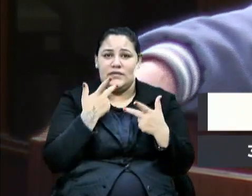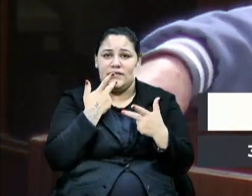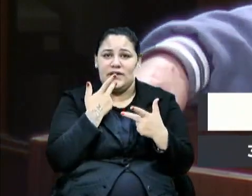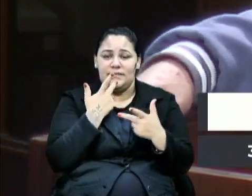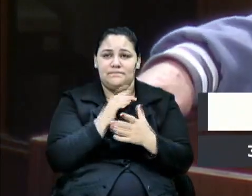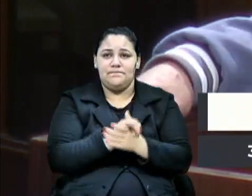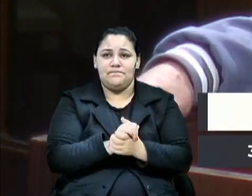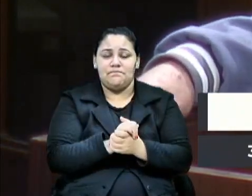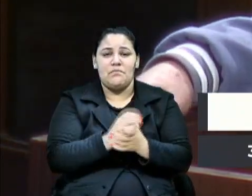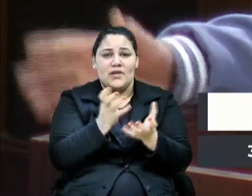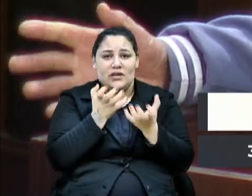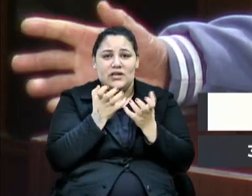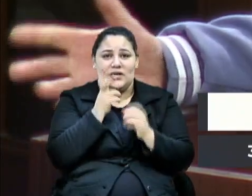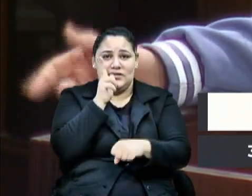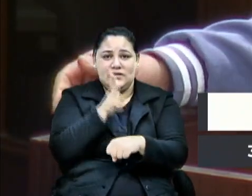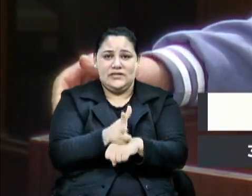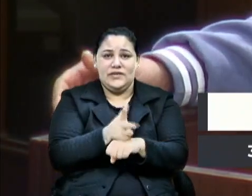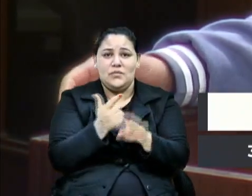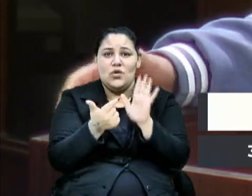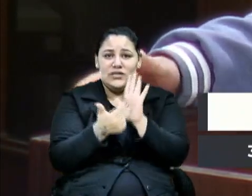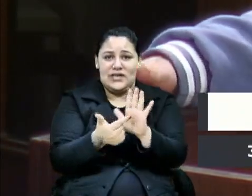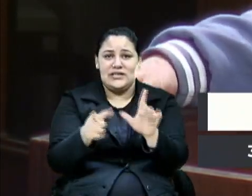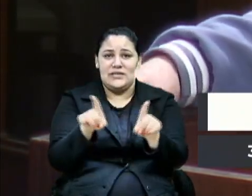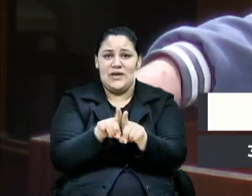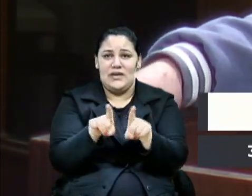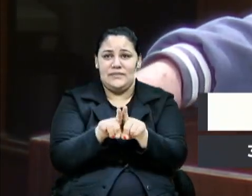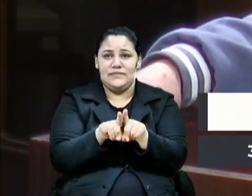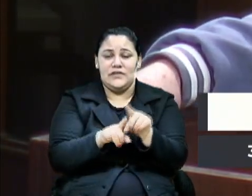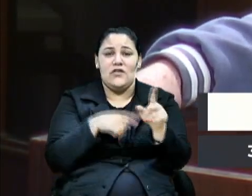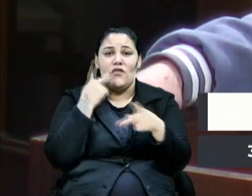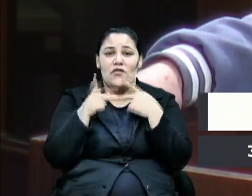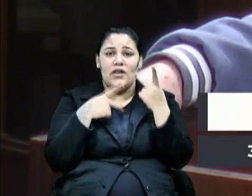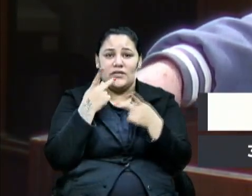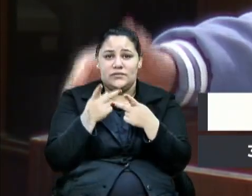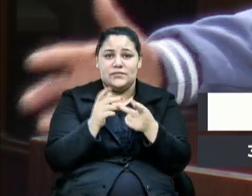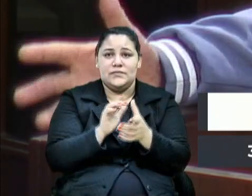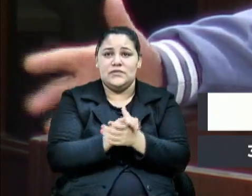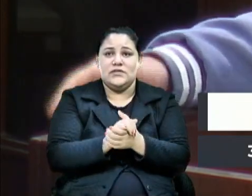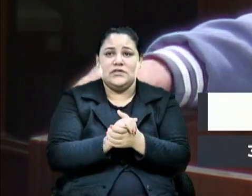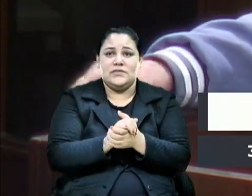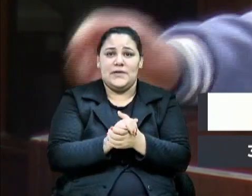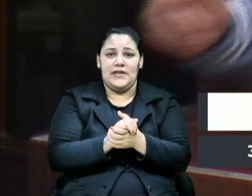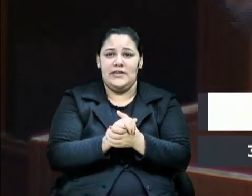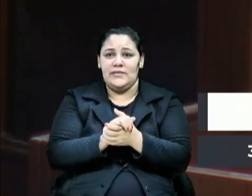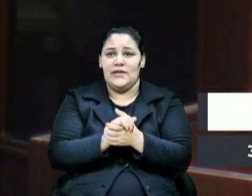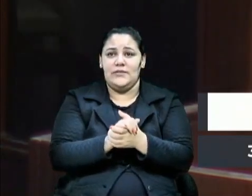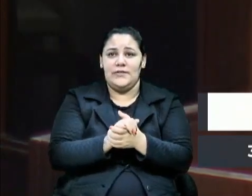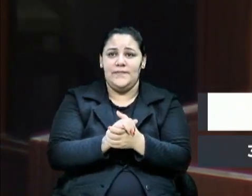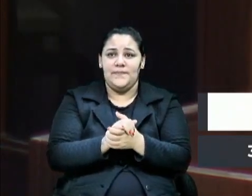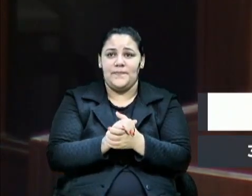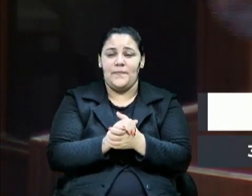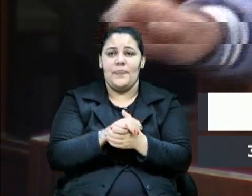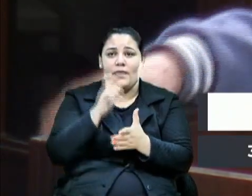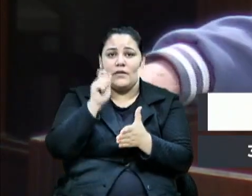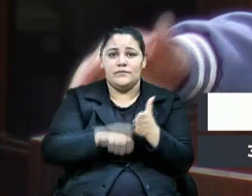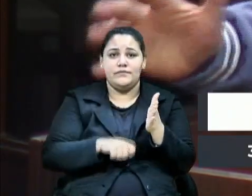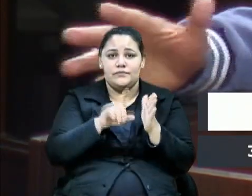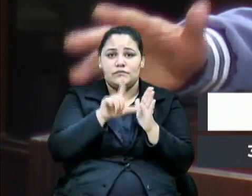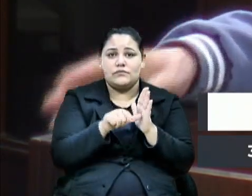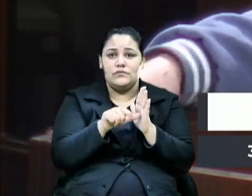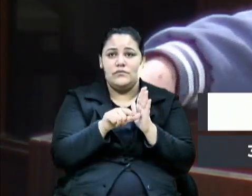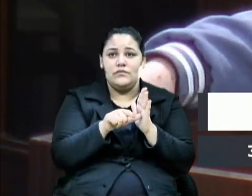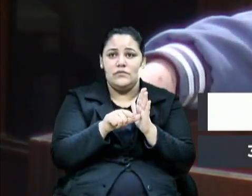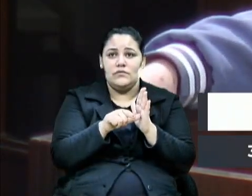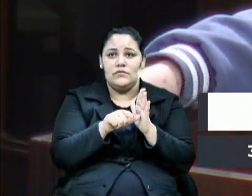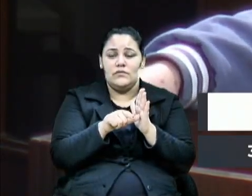Gostaria que a TV Câmara mostrasse aqui, enquanto eu vou falando. Então, a partir dessa assinatura, depois quando vem ali, eu